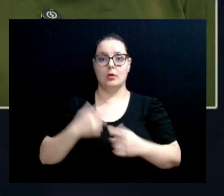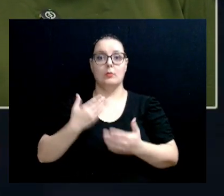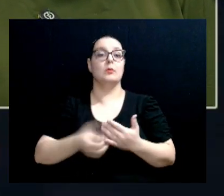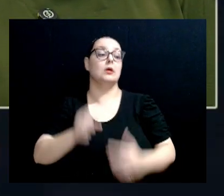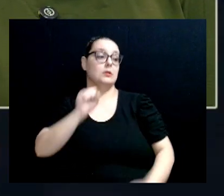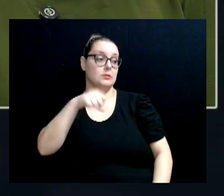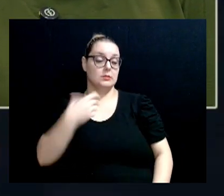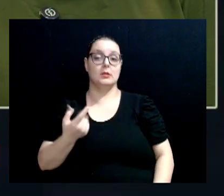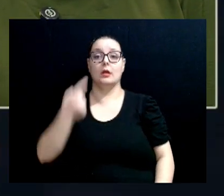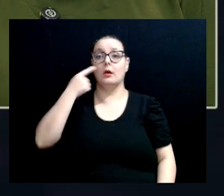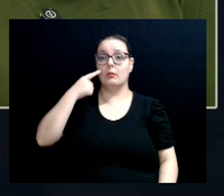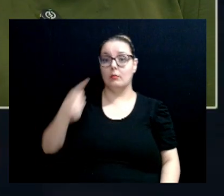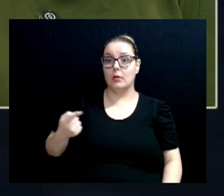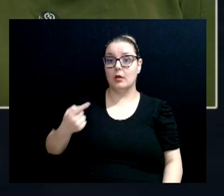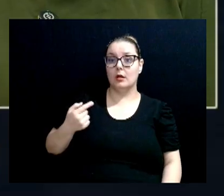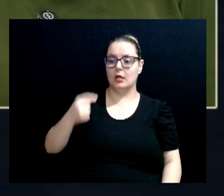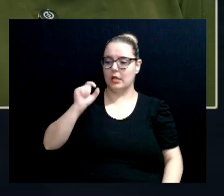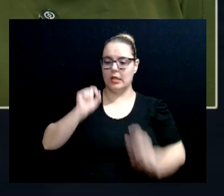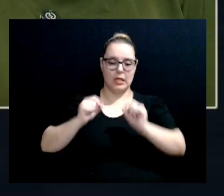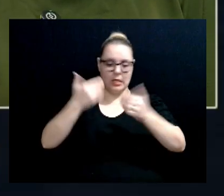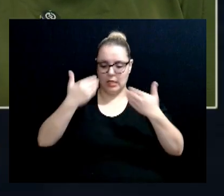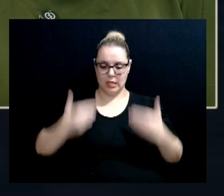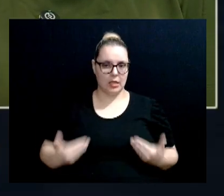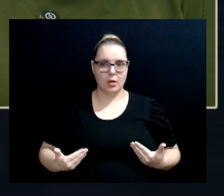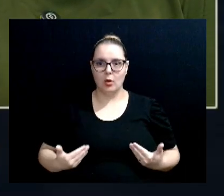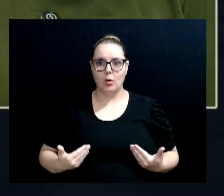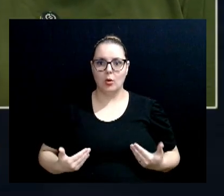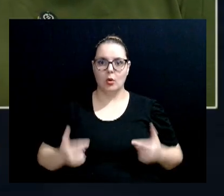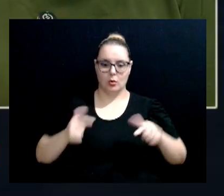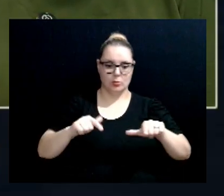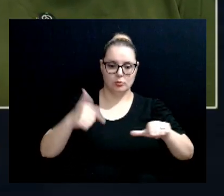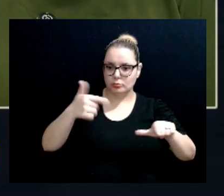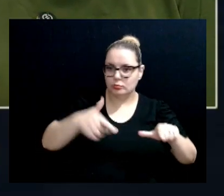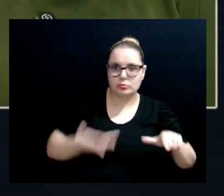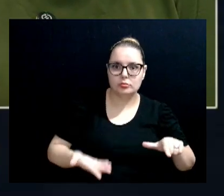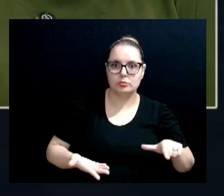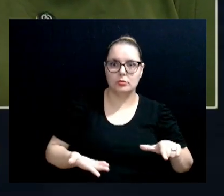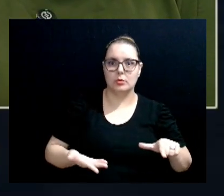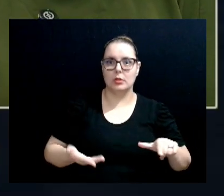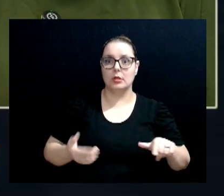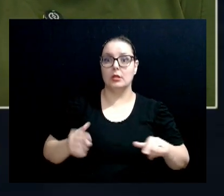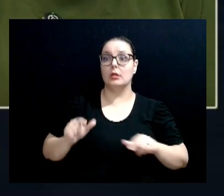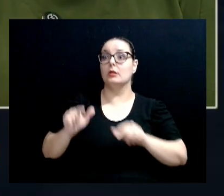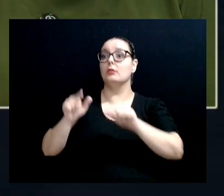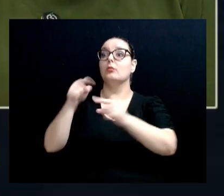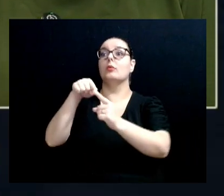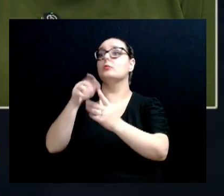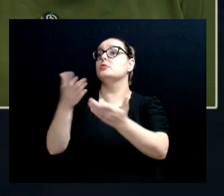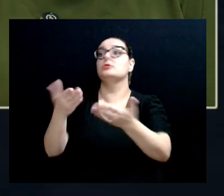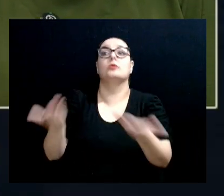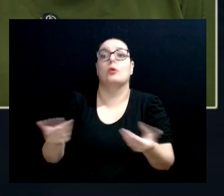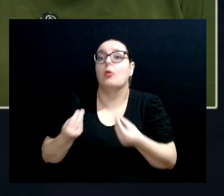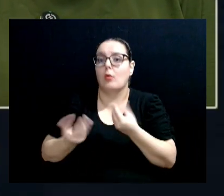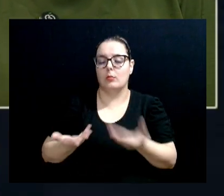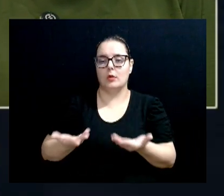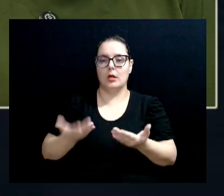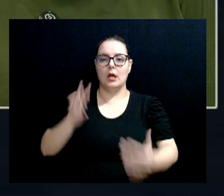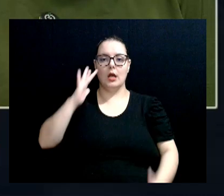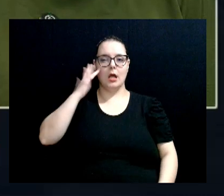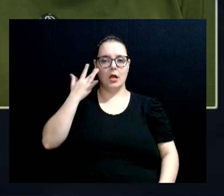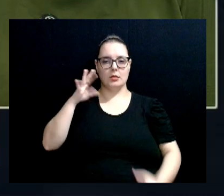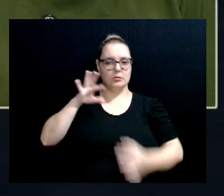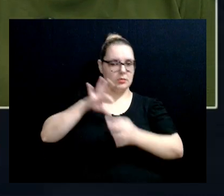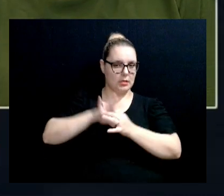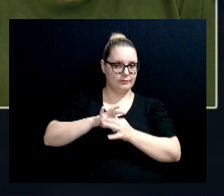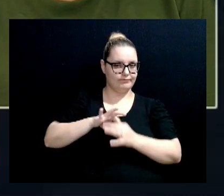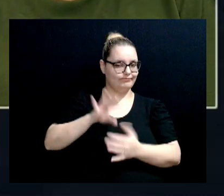eu sou, onde estou e para onde vou, não é? A gente acha que está conectado, mas na